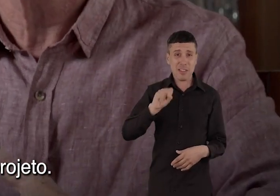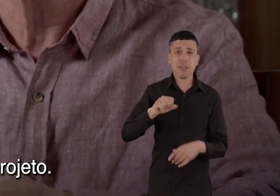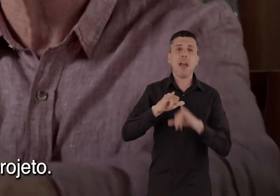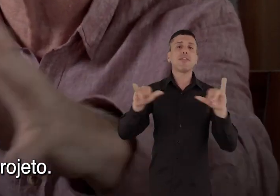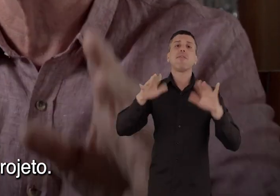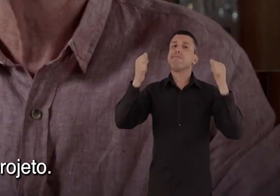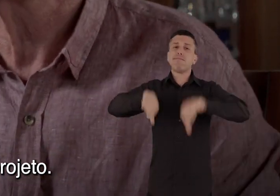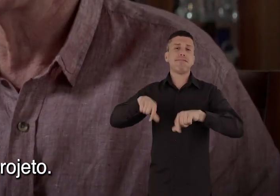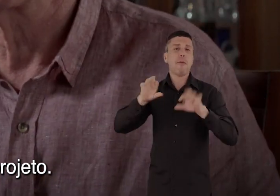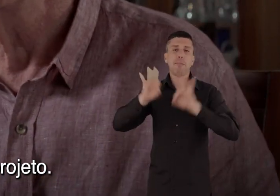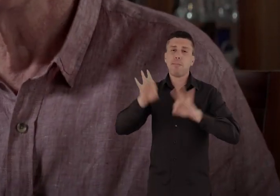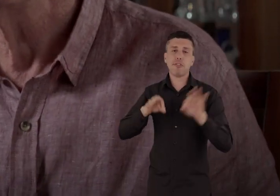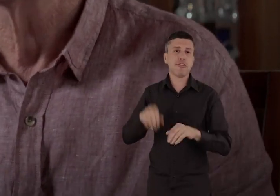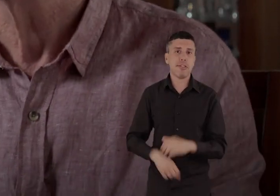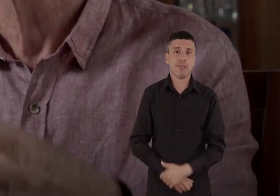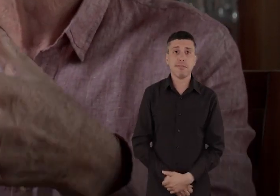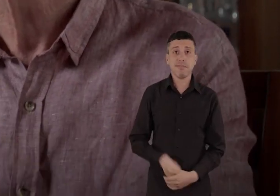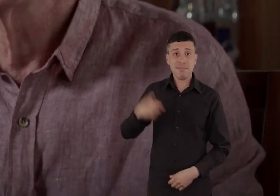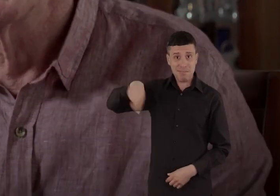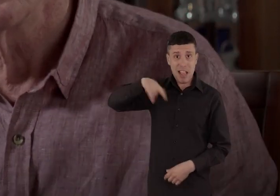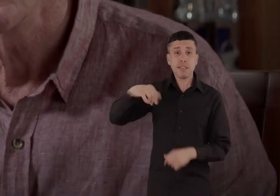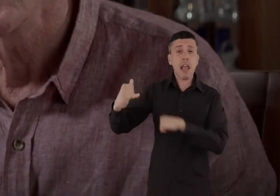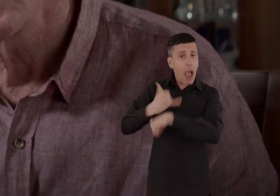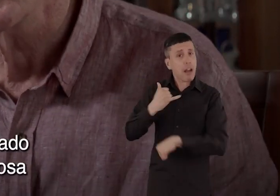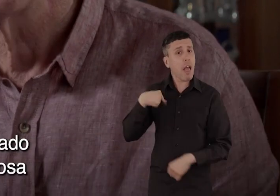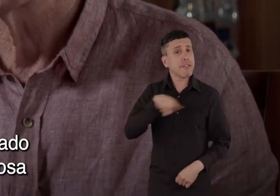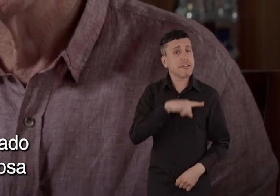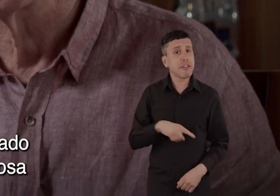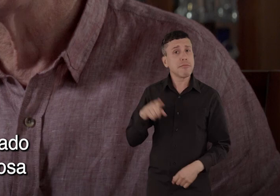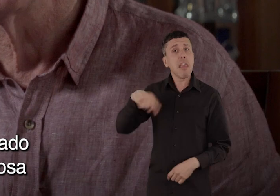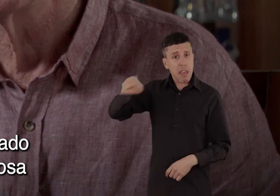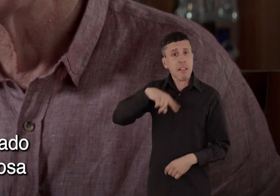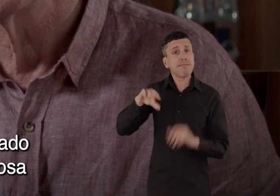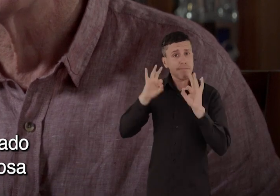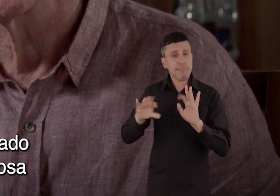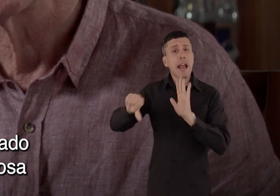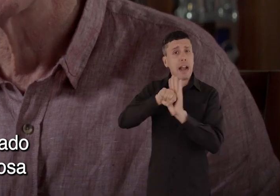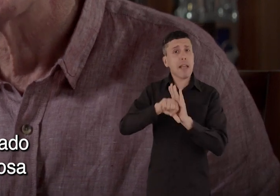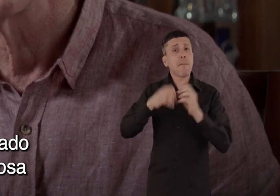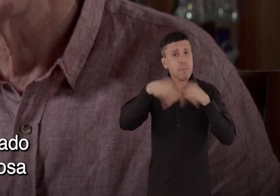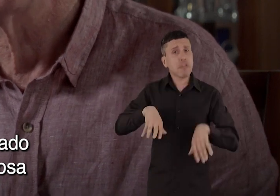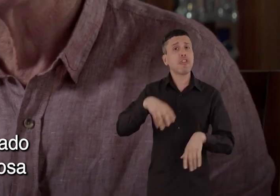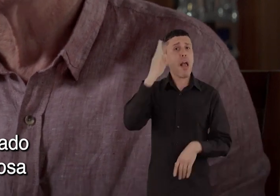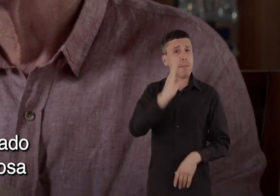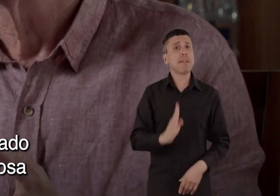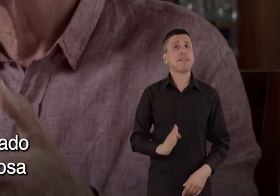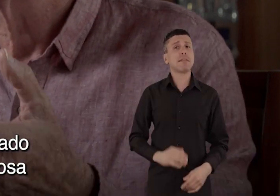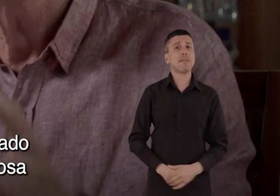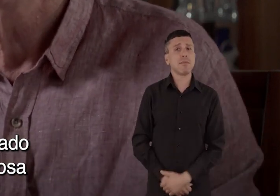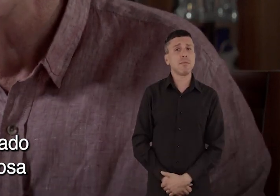considerou rejeitado o projeto. Foi uma burla. Esse projeto foi rejeitado de uma